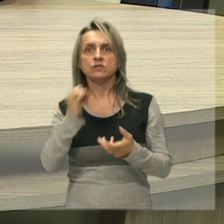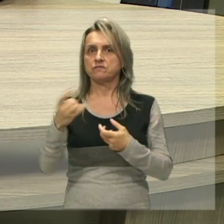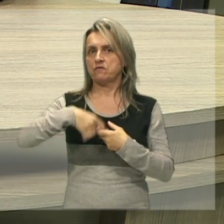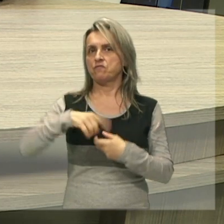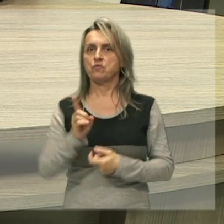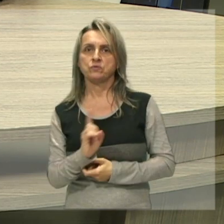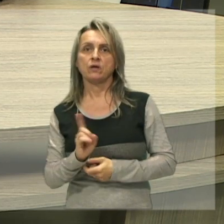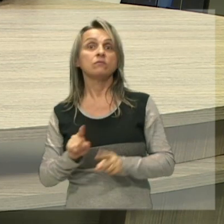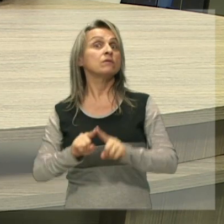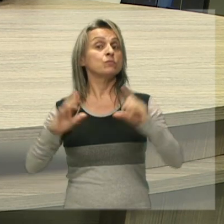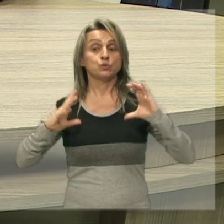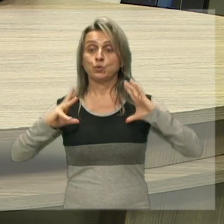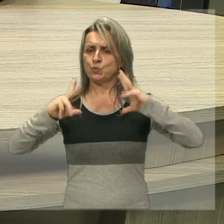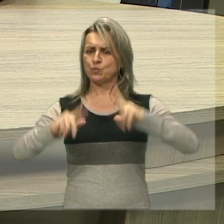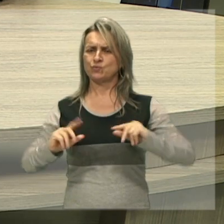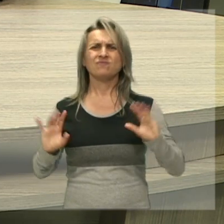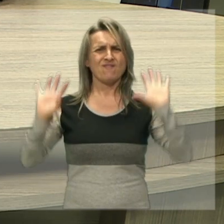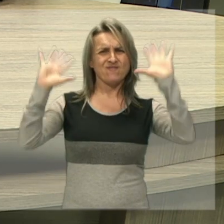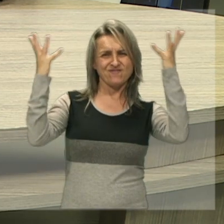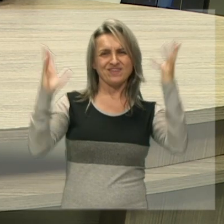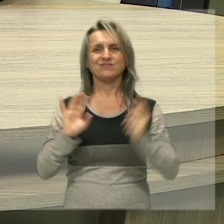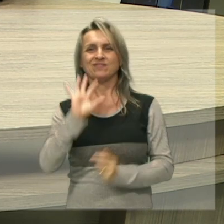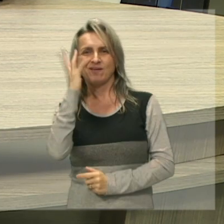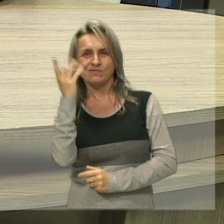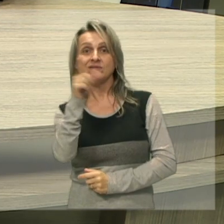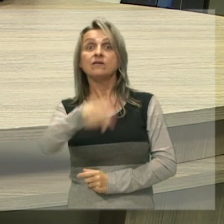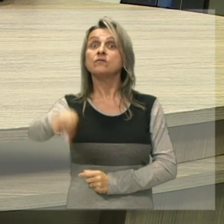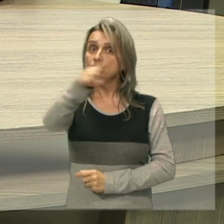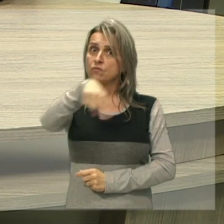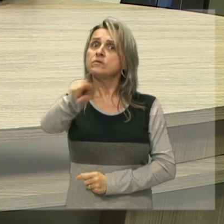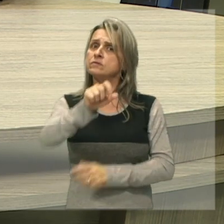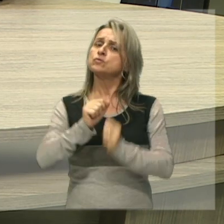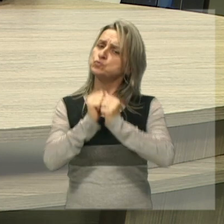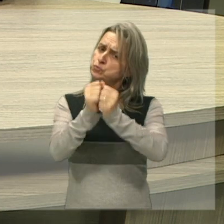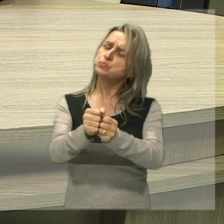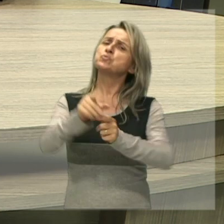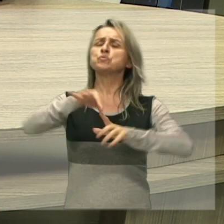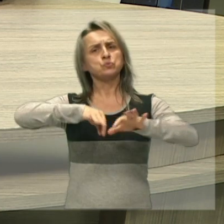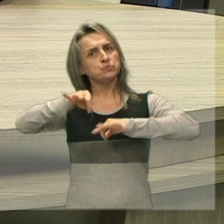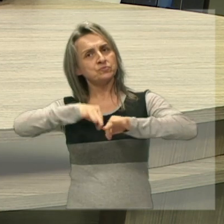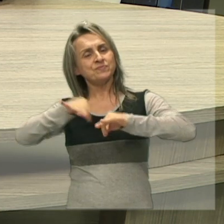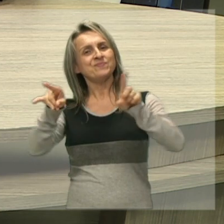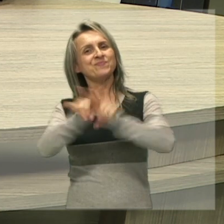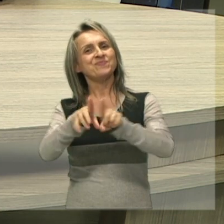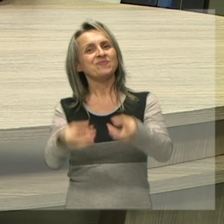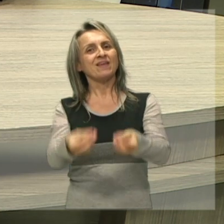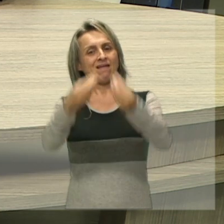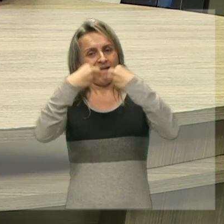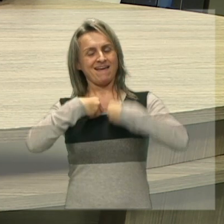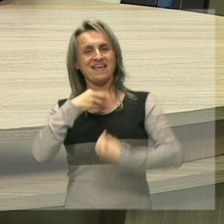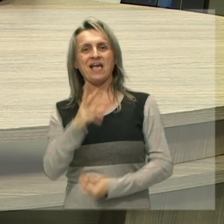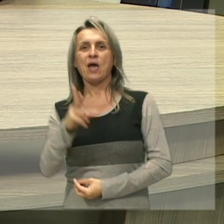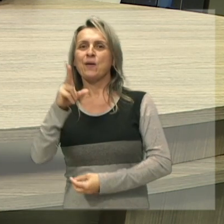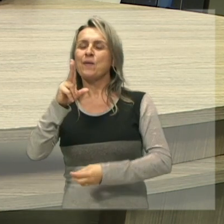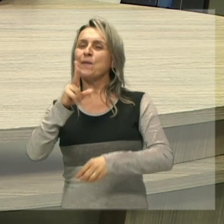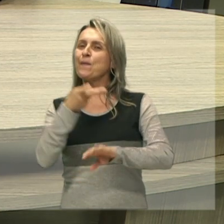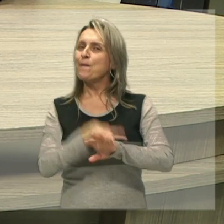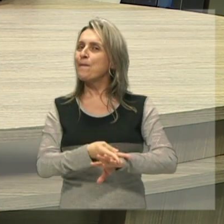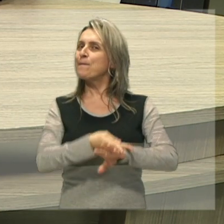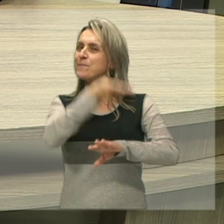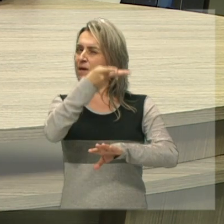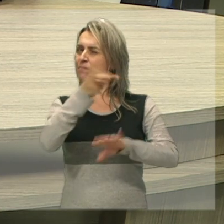as que aconteceram aqui, vocês estavam juntos, inclusive ganharam um prêmio, né, se eu não me engano, foi